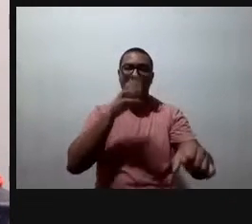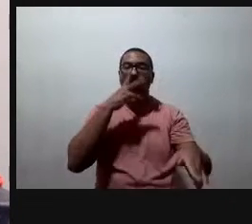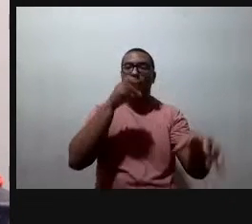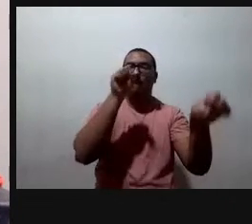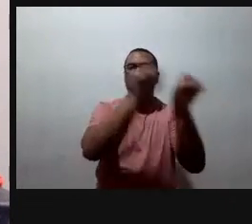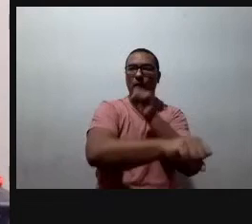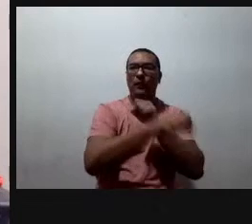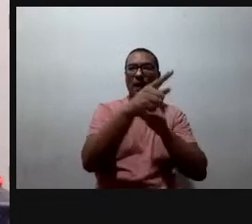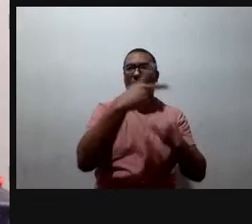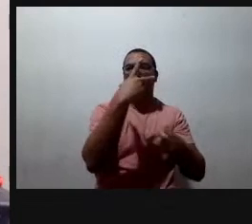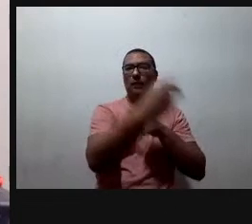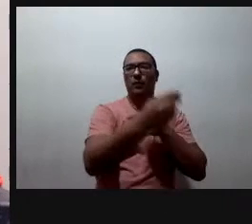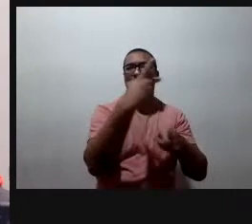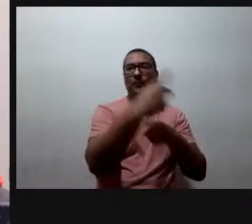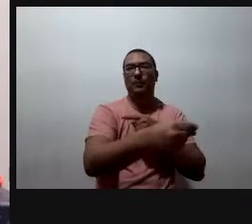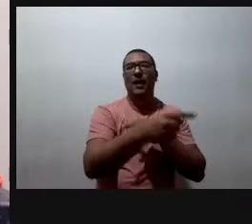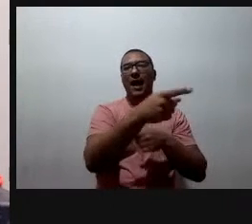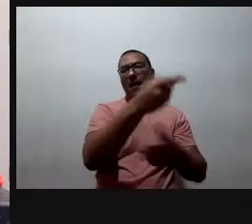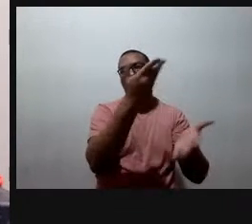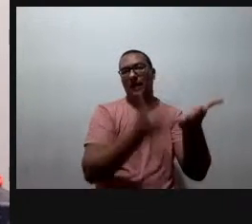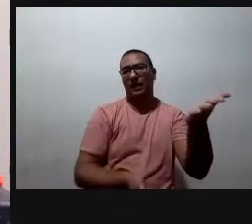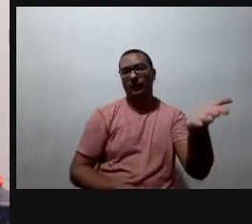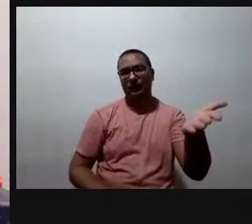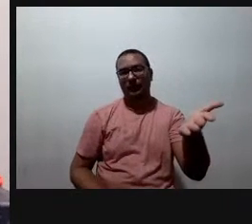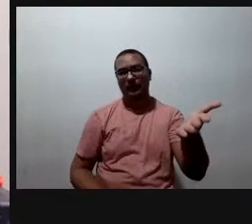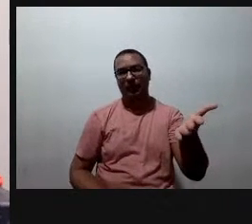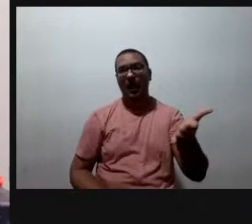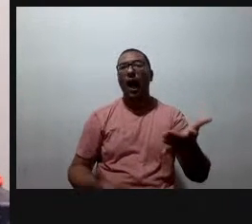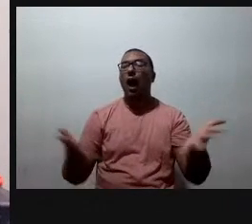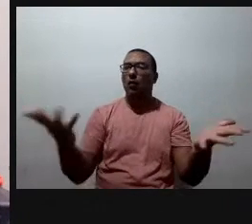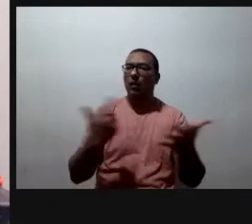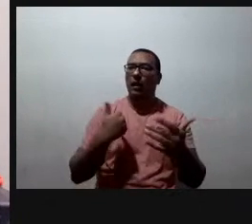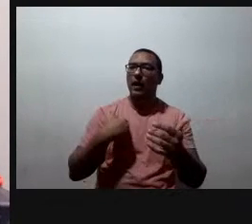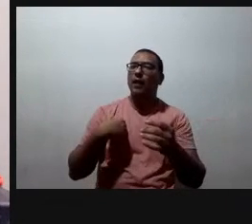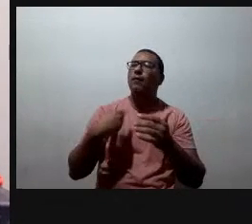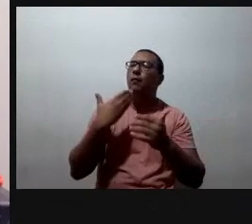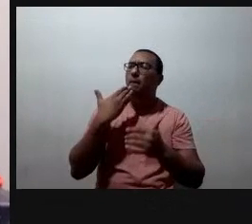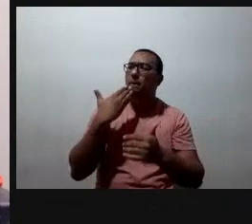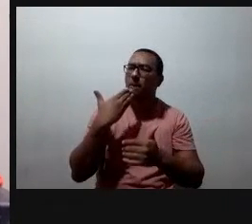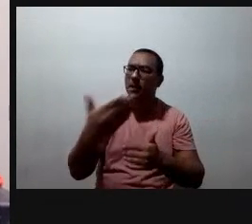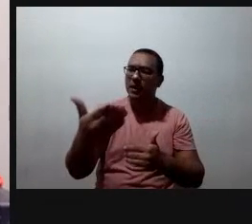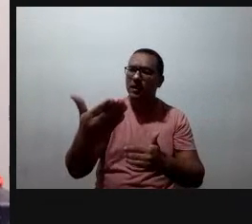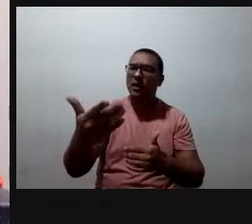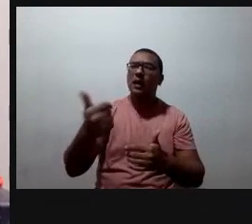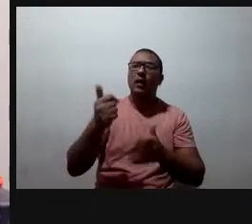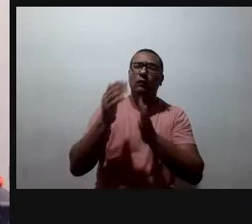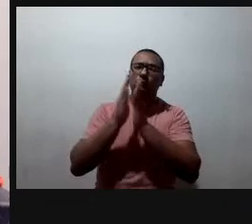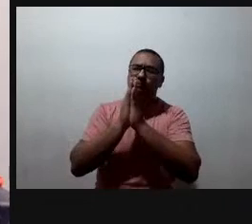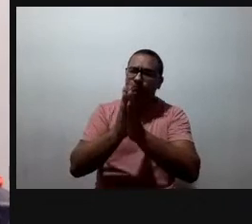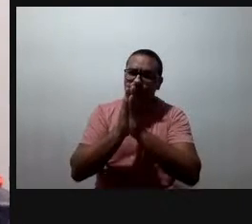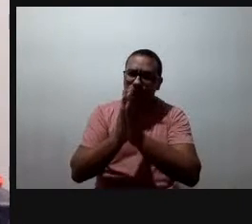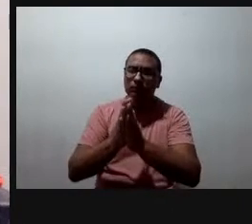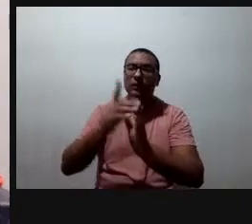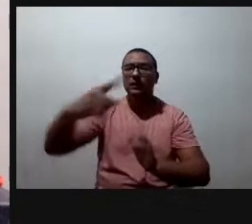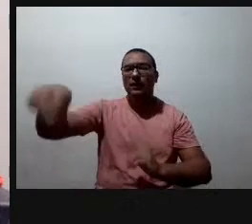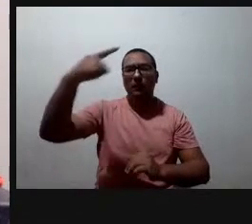Então, o meu apelo e o meu desejo aqui para vocês, que são estudantes, que estão pensando no futuro,